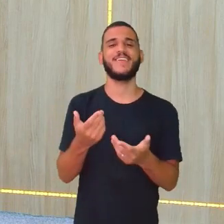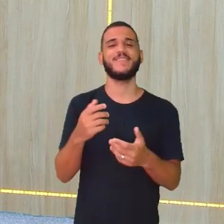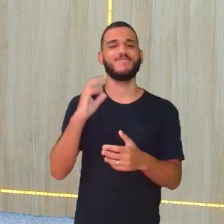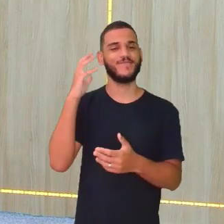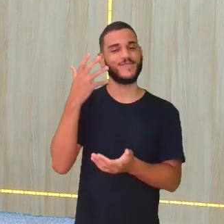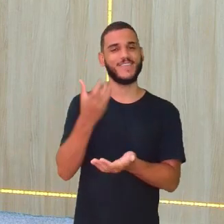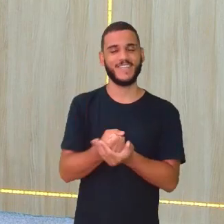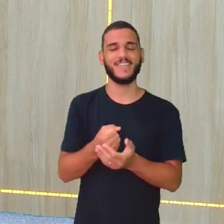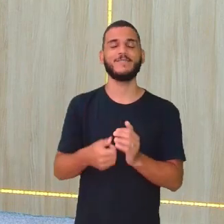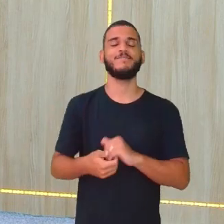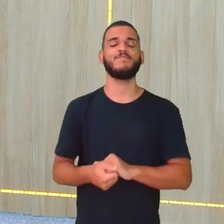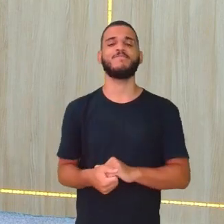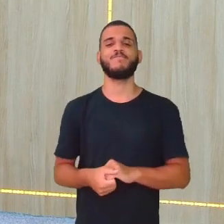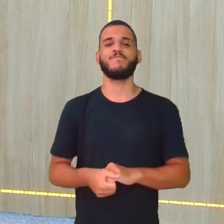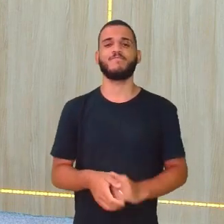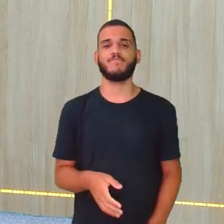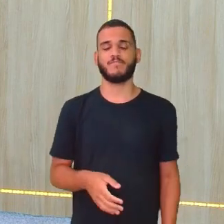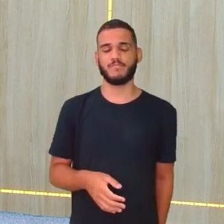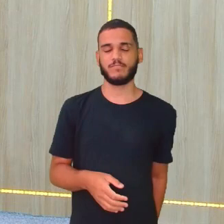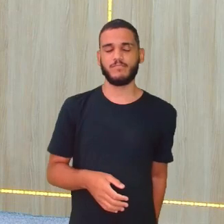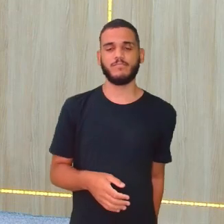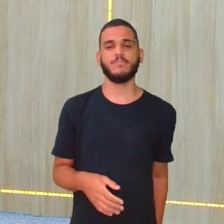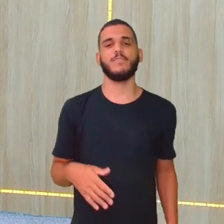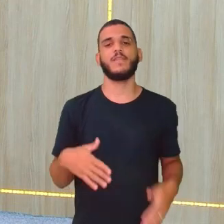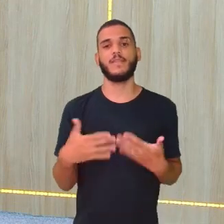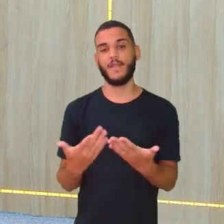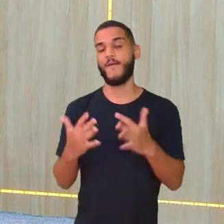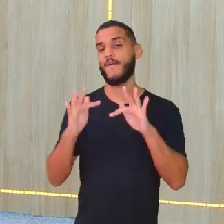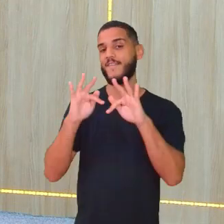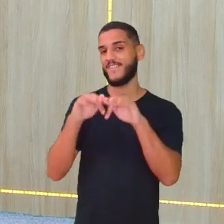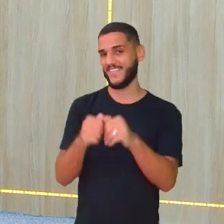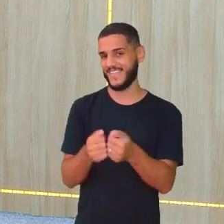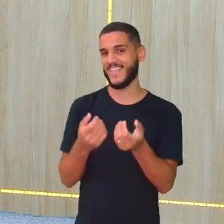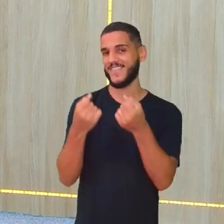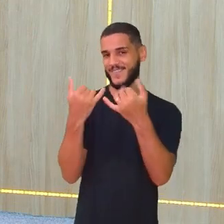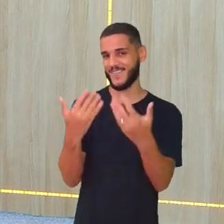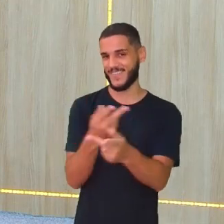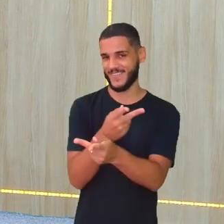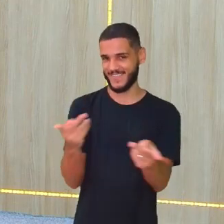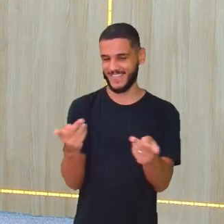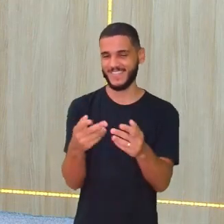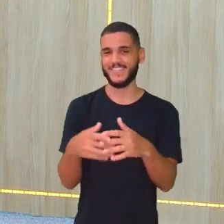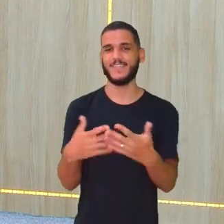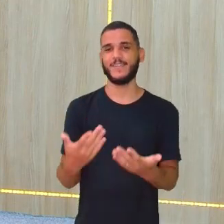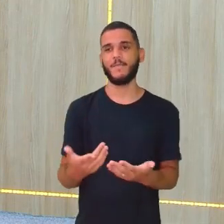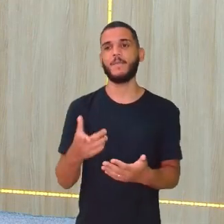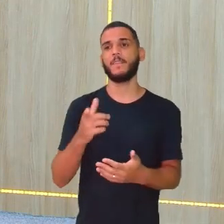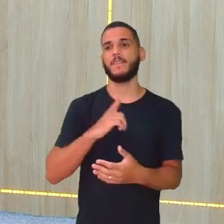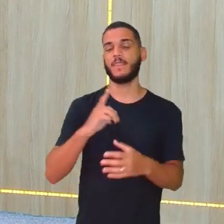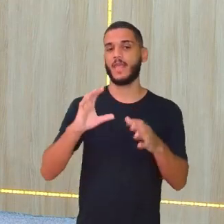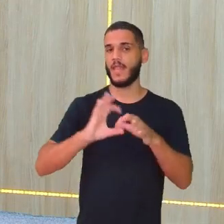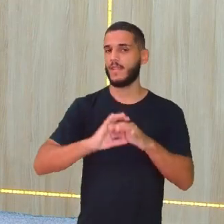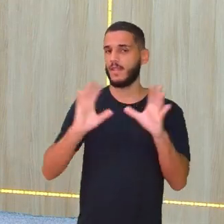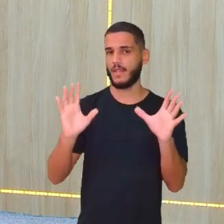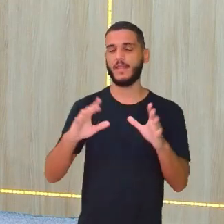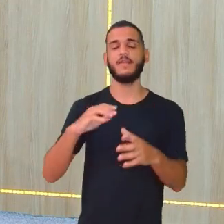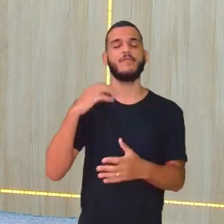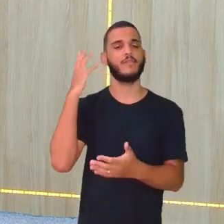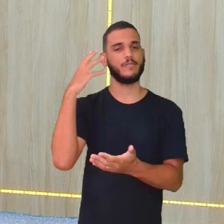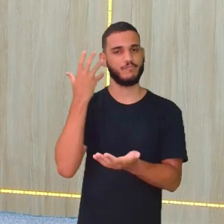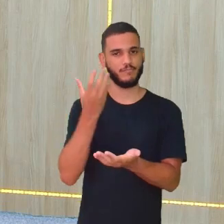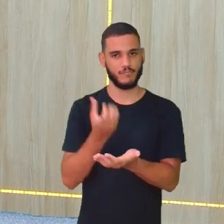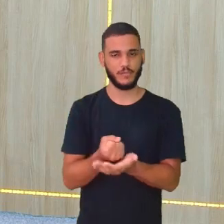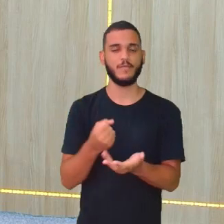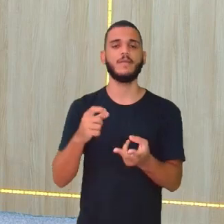trabalho. Pronto. Fazendo esse mexão final. Está disponível nos streamings de áudio, né?